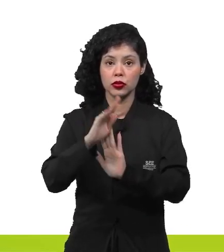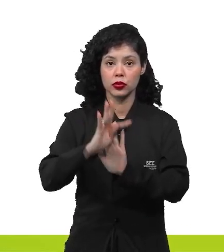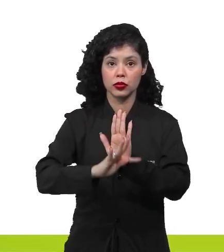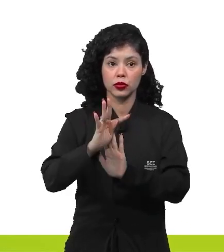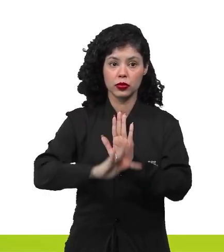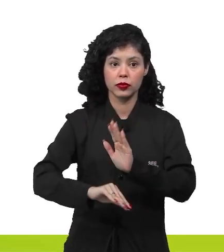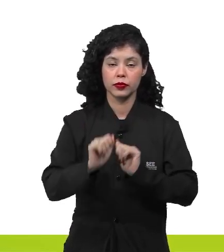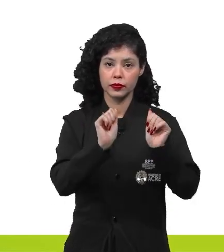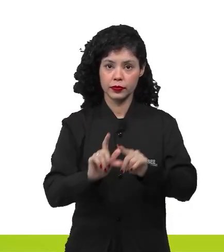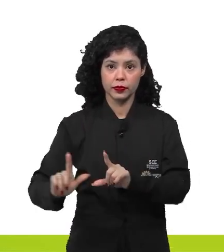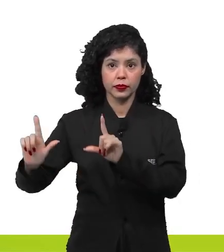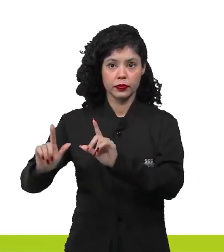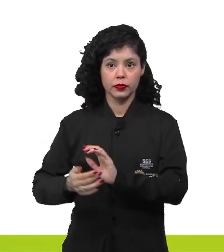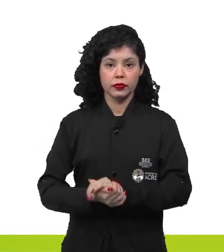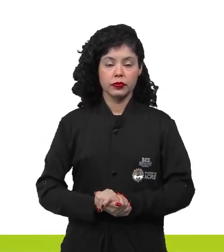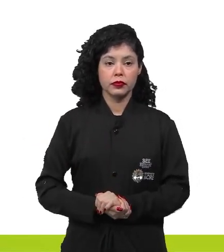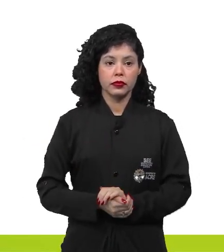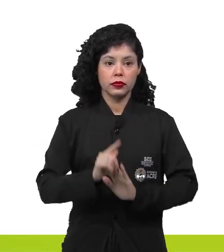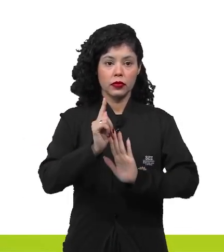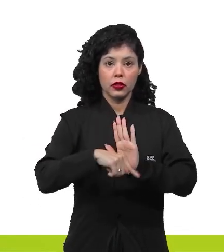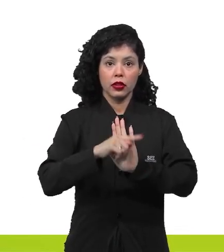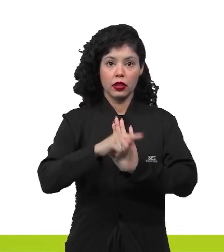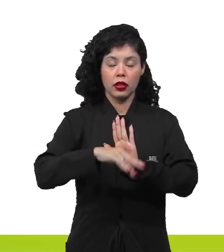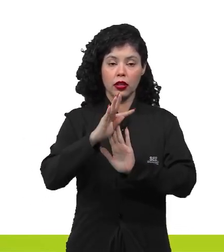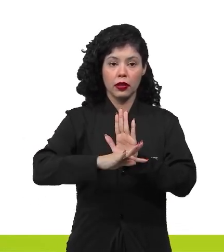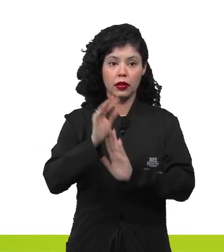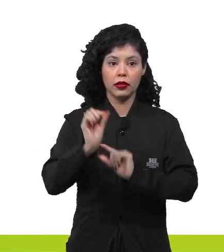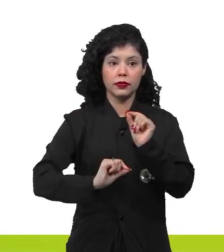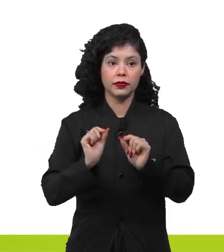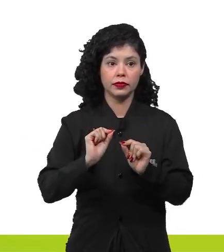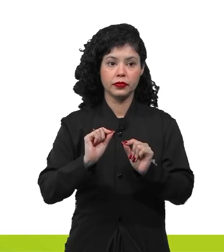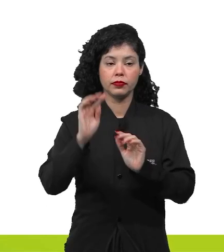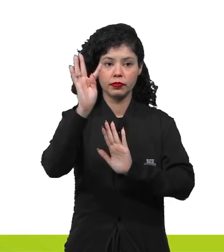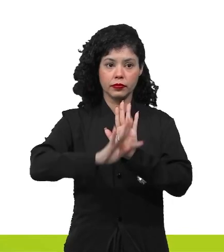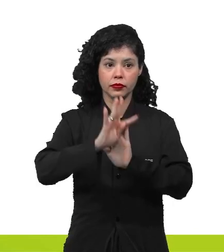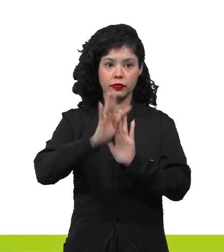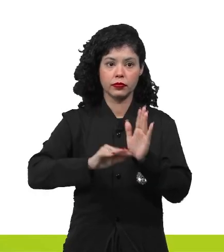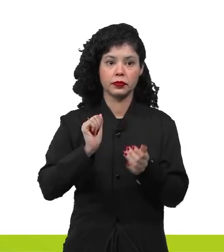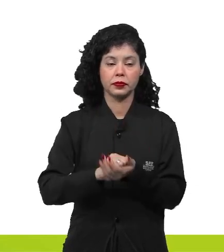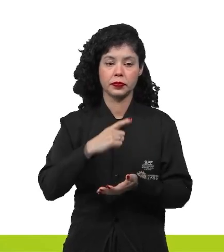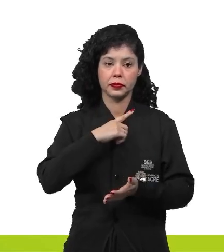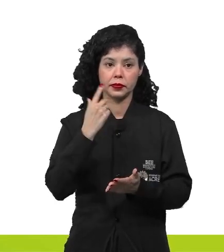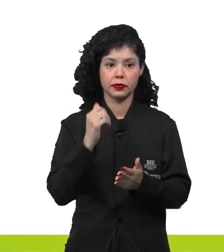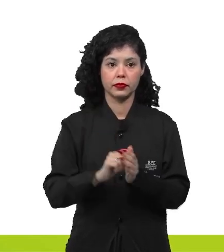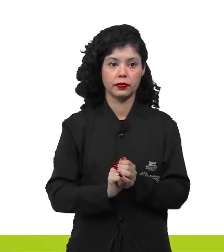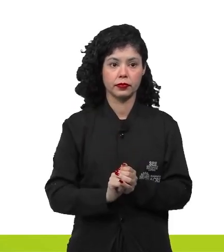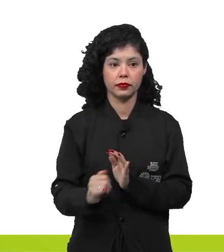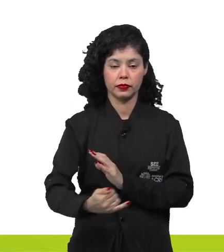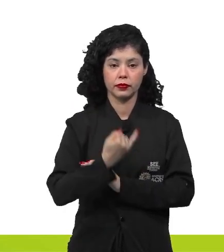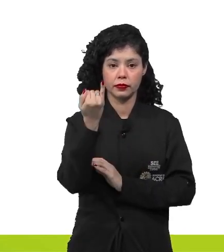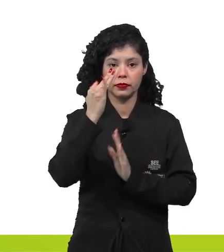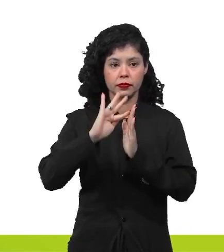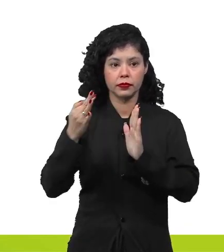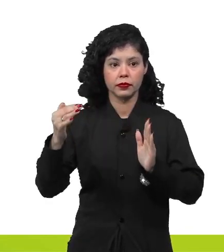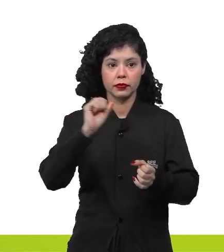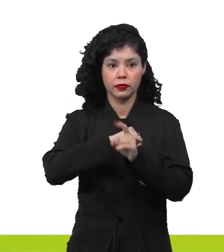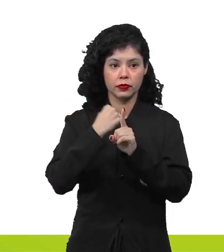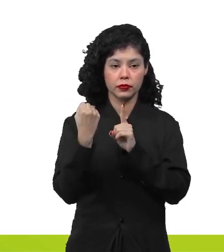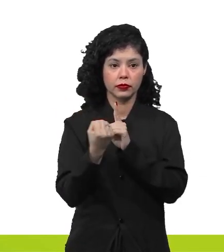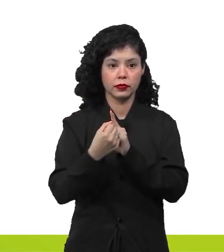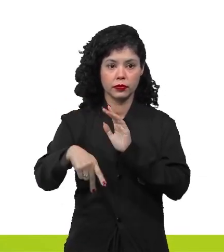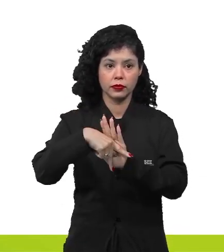textuais, acompanhem comigo. Gêneros textuais são textos que exercem uma função